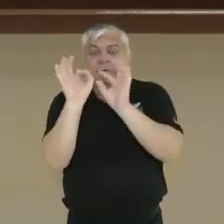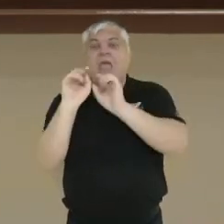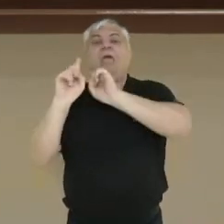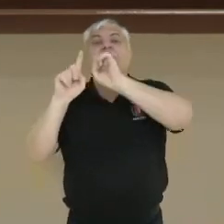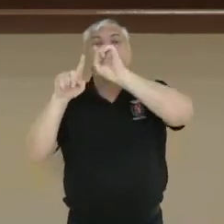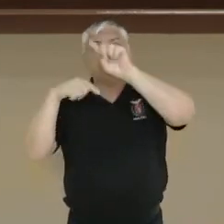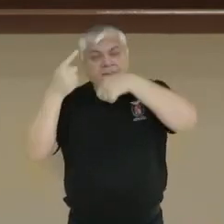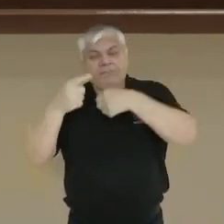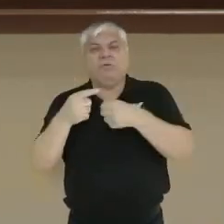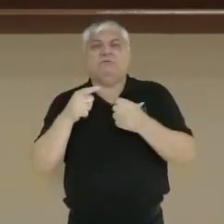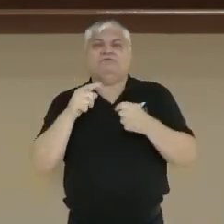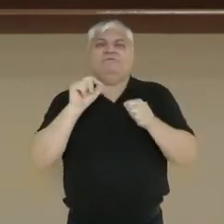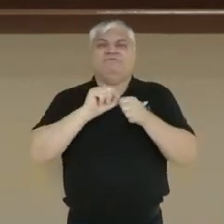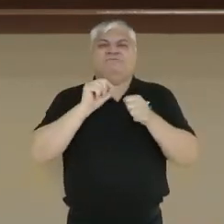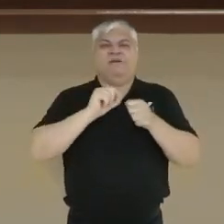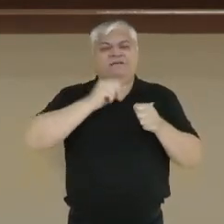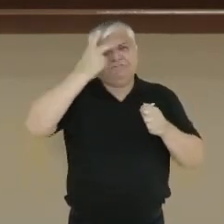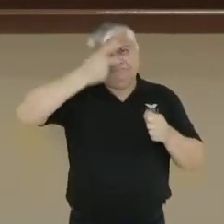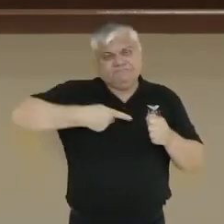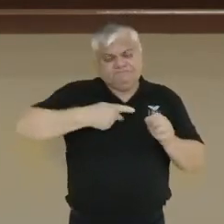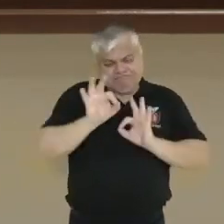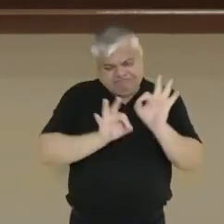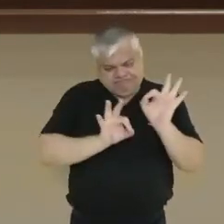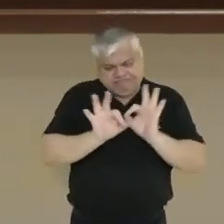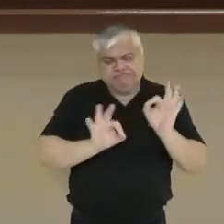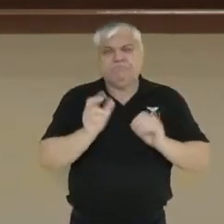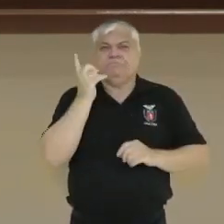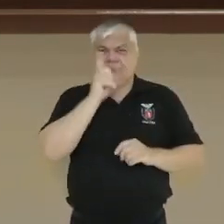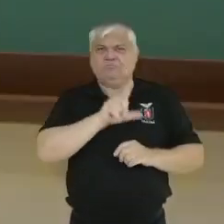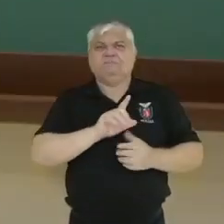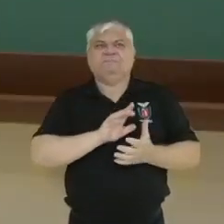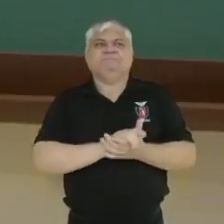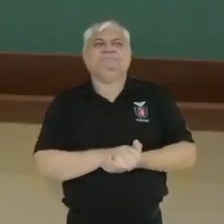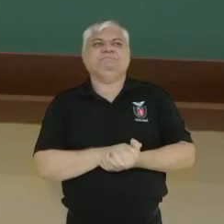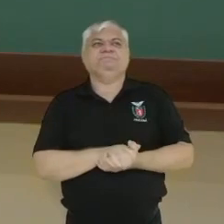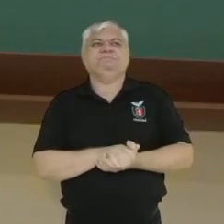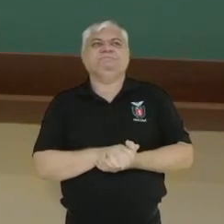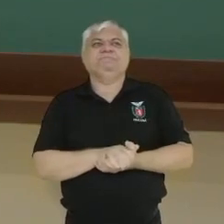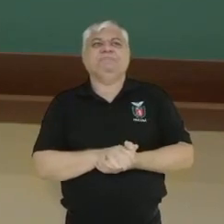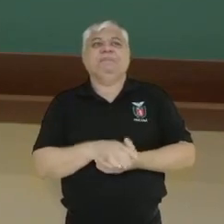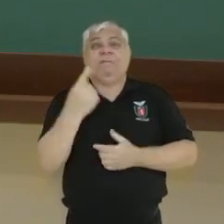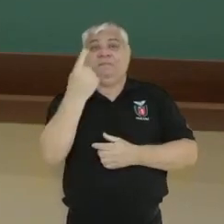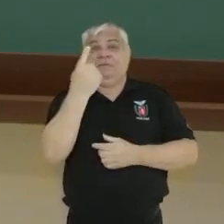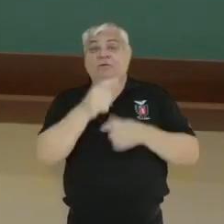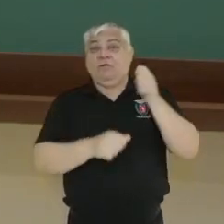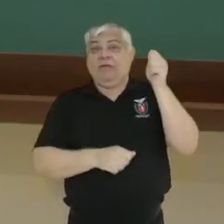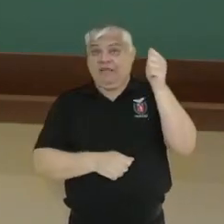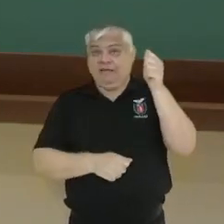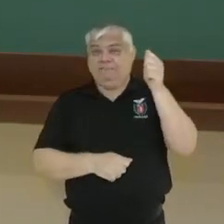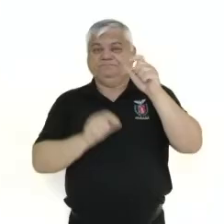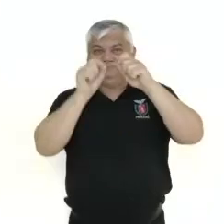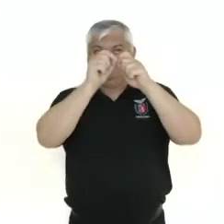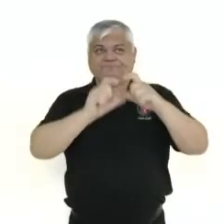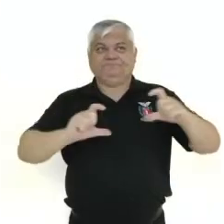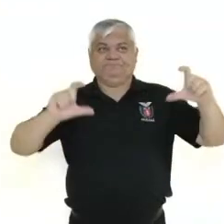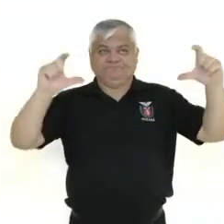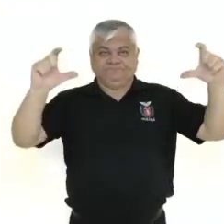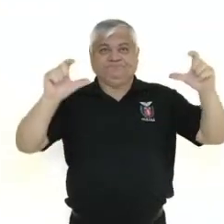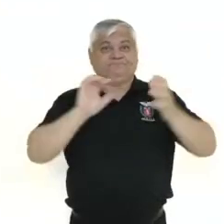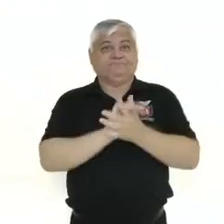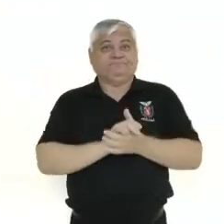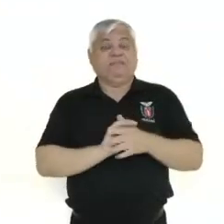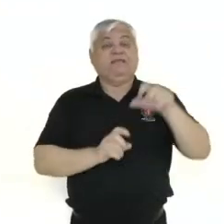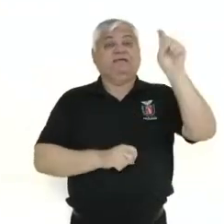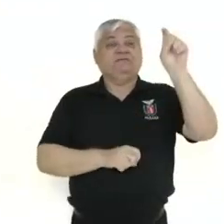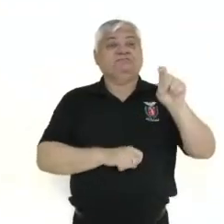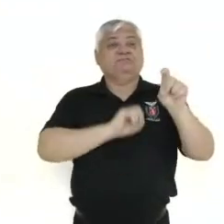exercício. Tenho certeza que você vai tirar todas as suas dúvidas. Vamos lá, então. Então, vamos primeiro a primeira equação aqui. Nós temos aqui, e